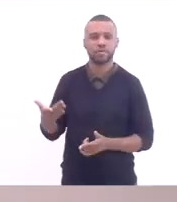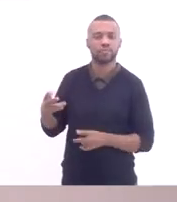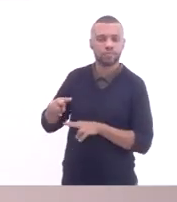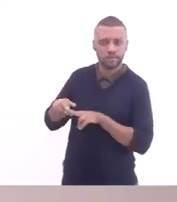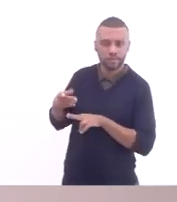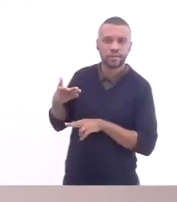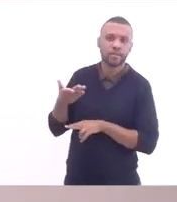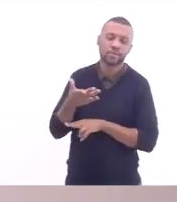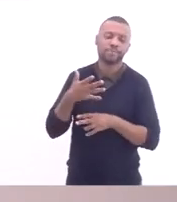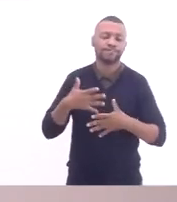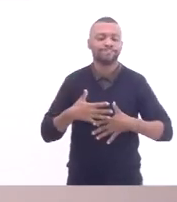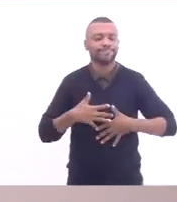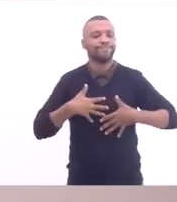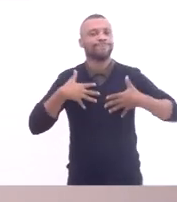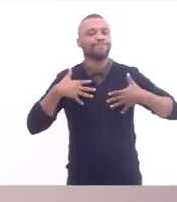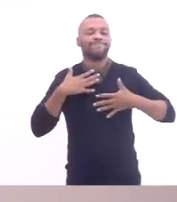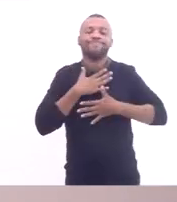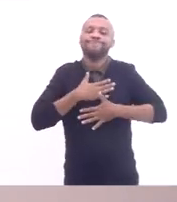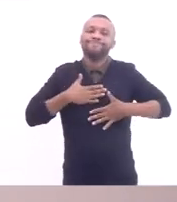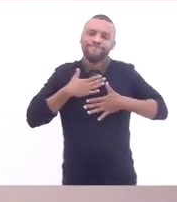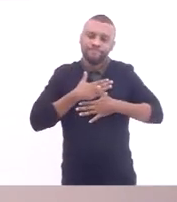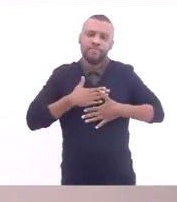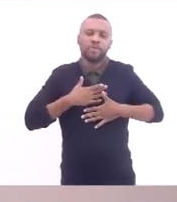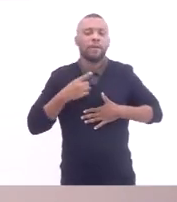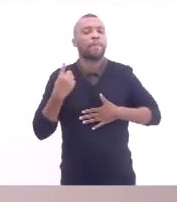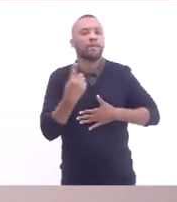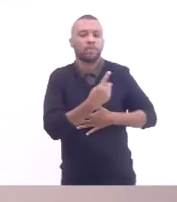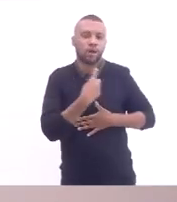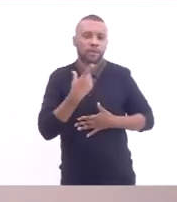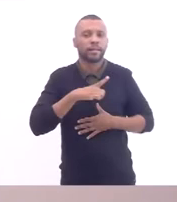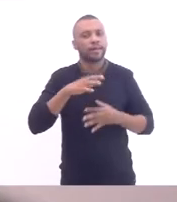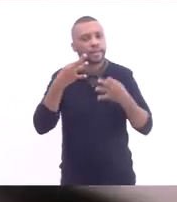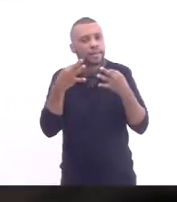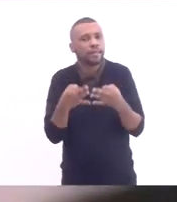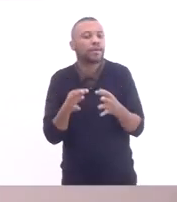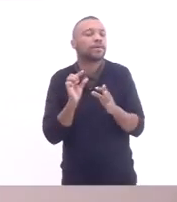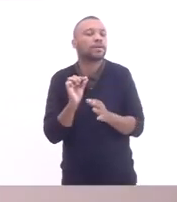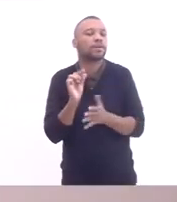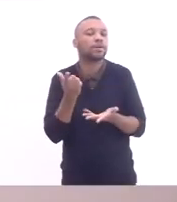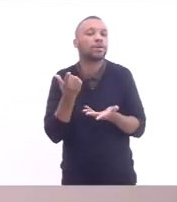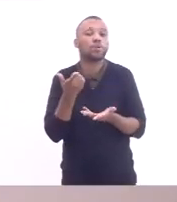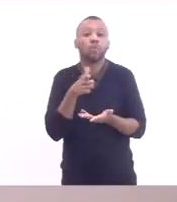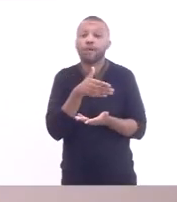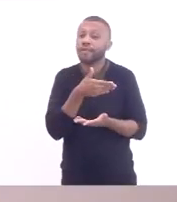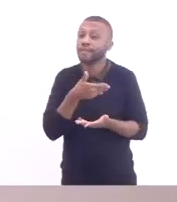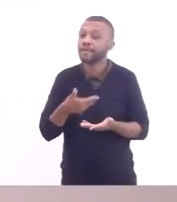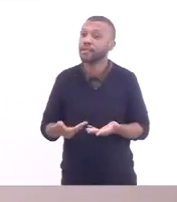de bastante satisfação para todos nós. Eu tenho a certeza que o governador,